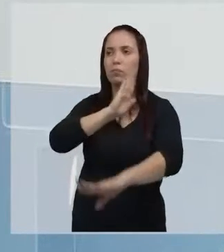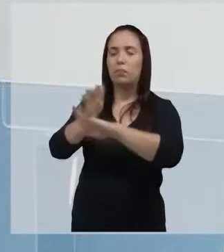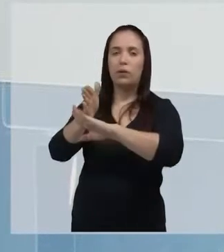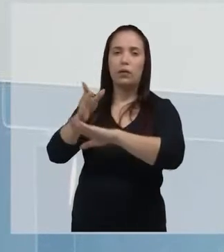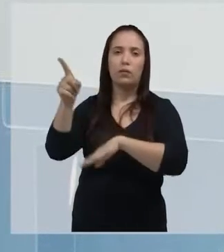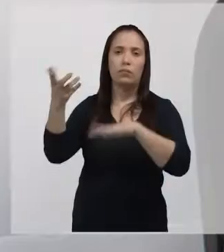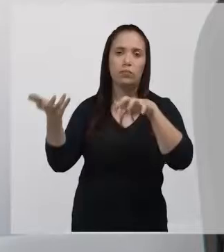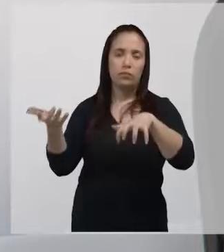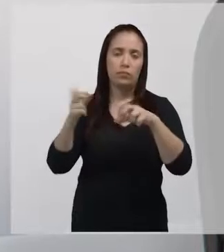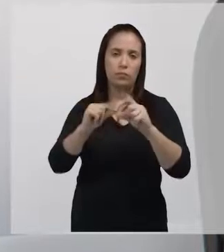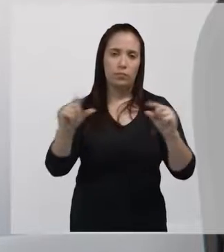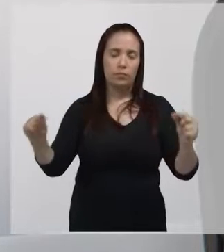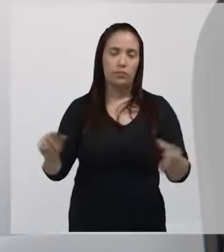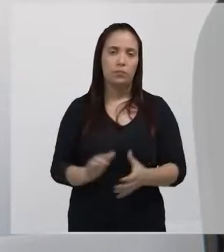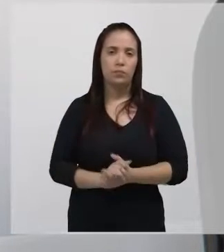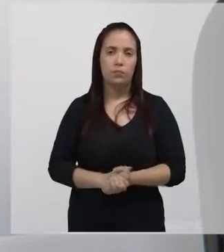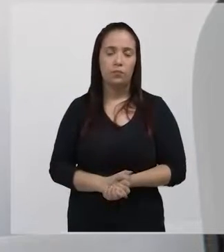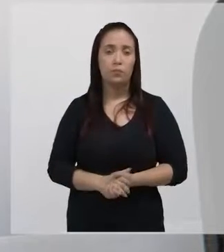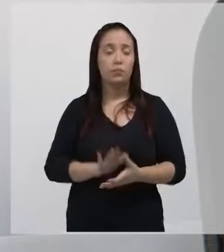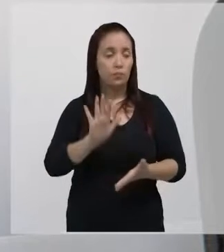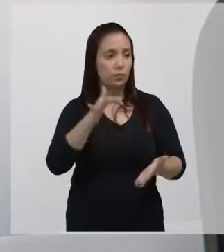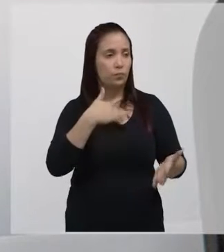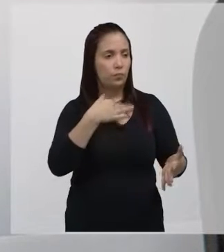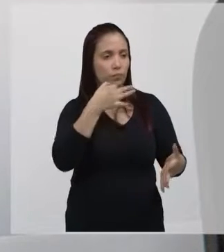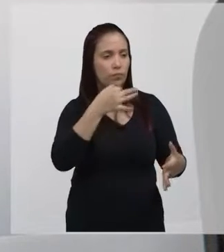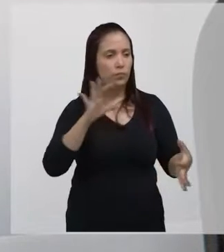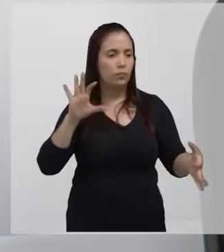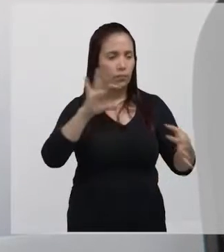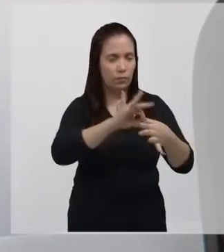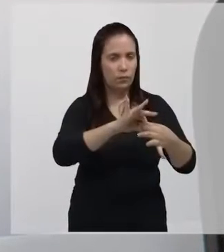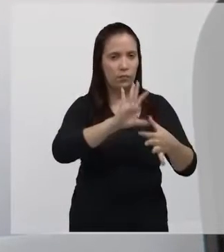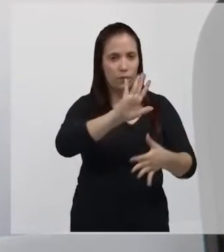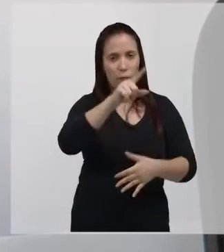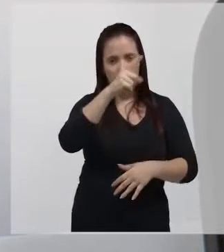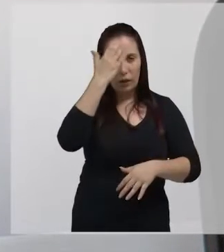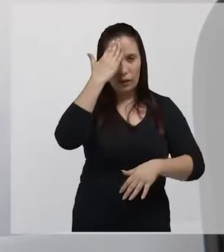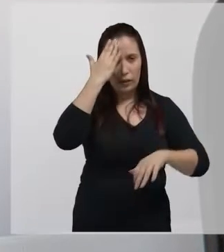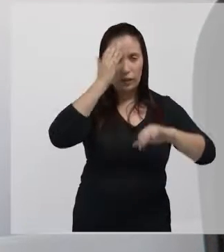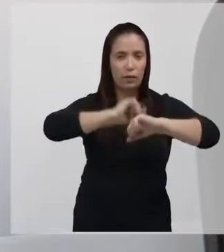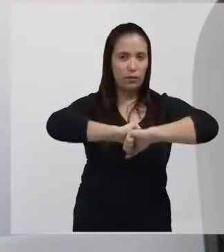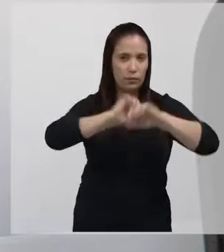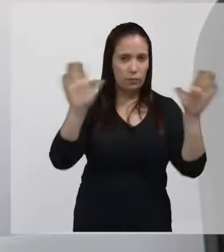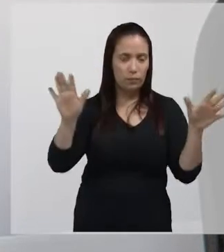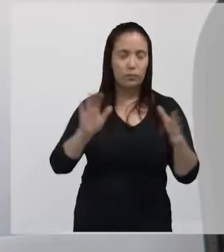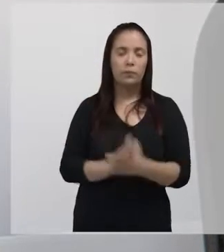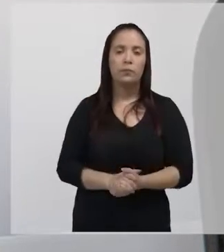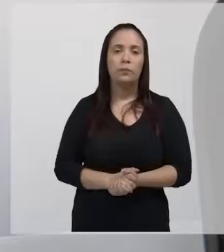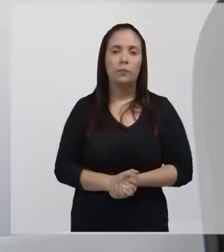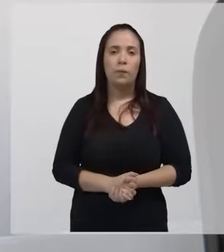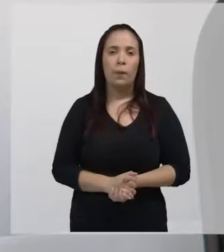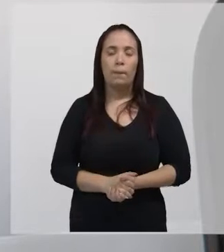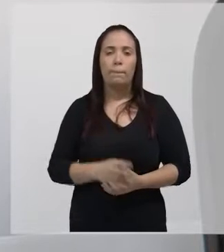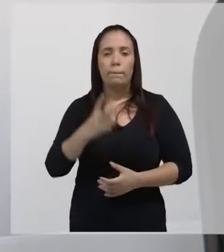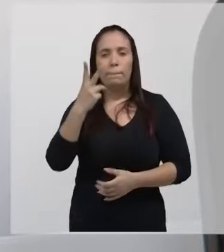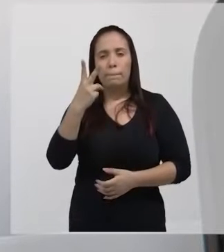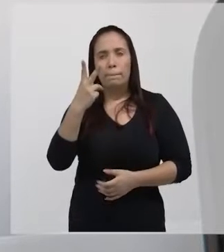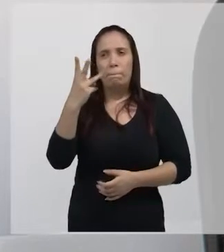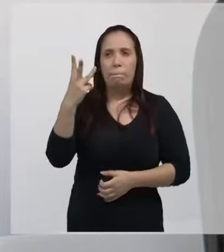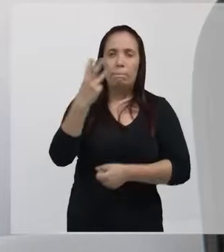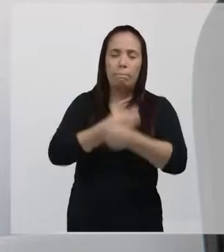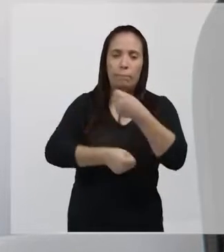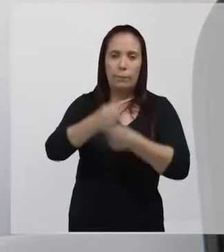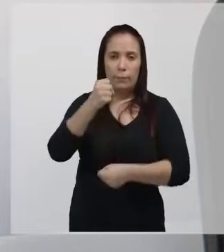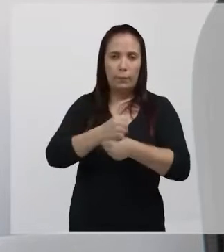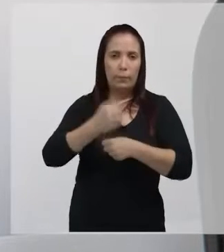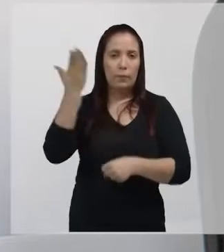dar fazer aqui uma análise rápida que você vai compreender a que ponto eu quero chegar. Há 2, 3 anos atrás, no